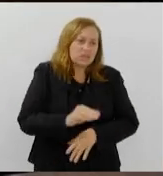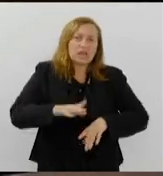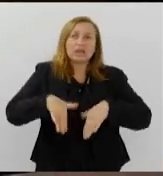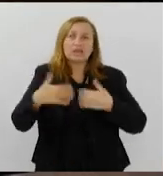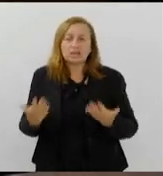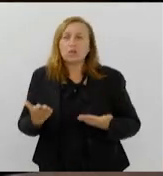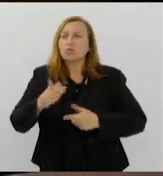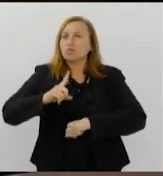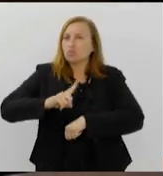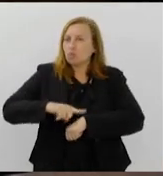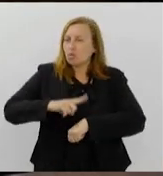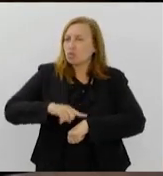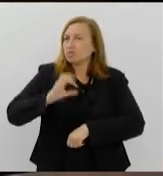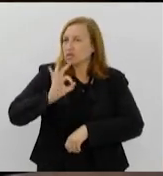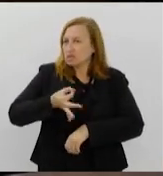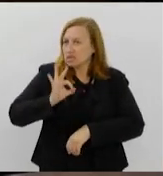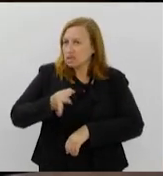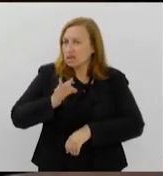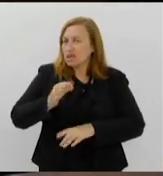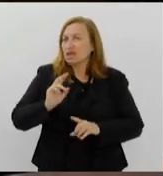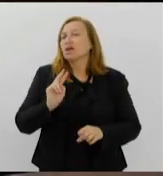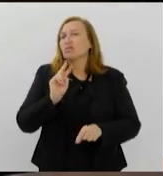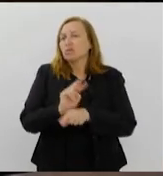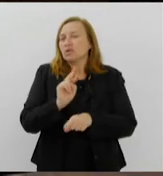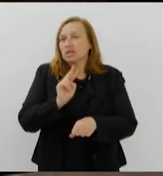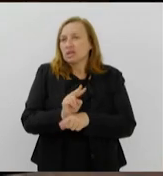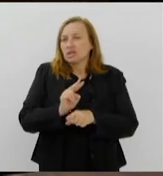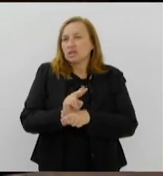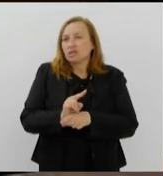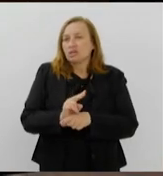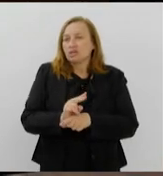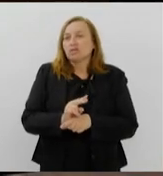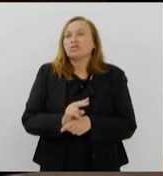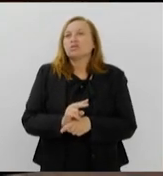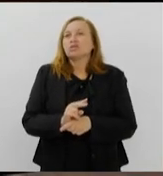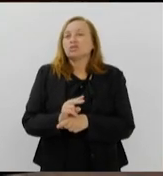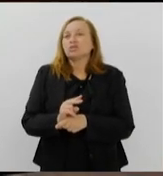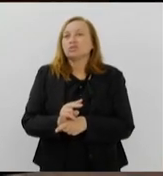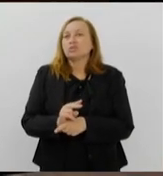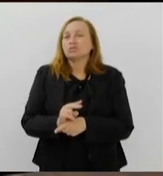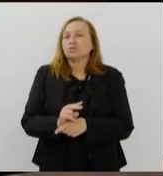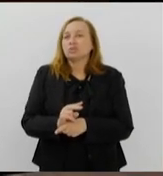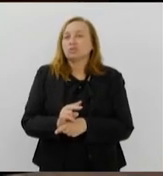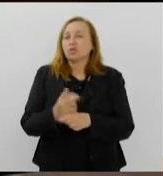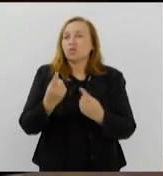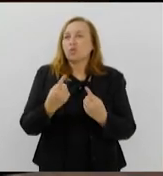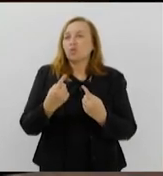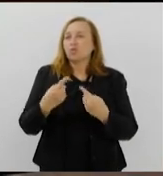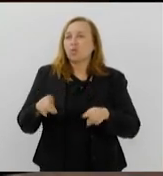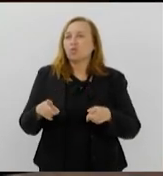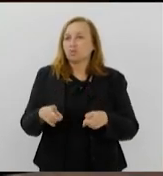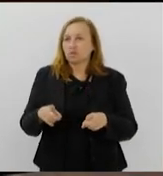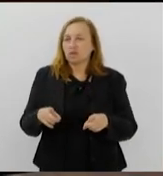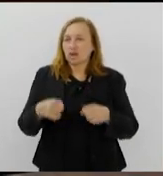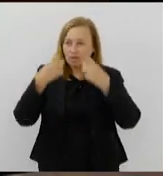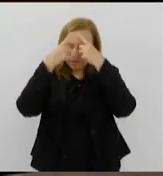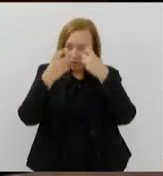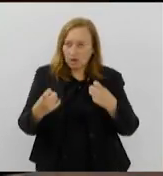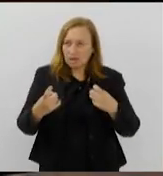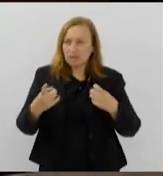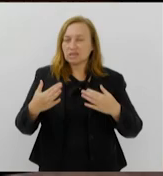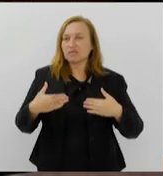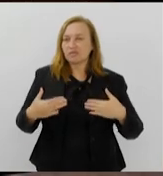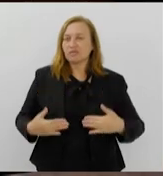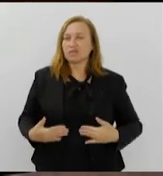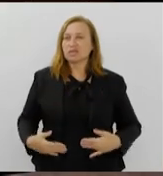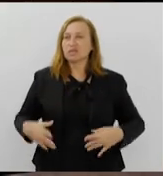bom momento, a prevenção à violência física e psicológica em relação aos entregadores e entregadoras é essencial. E quer